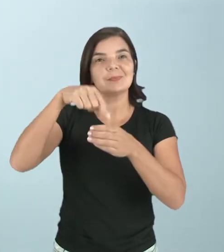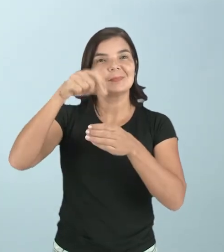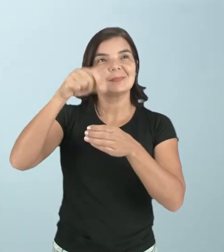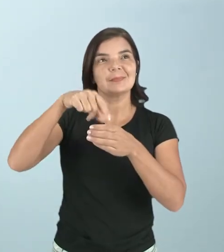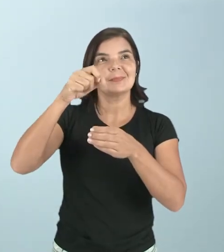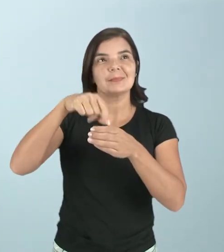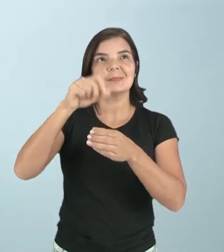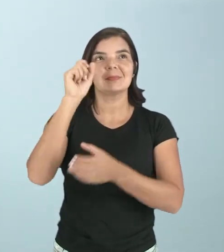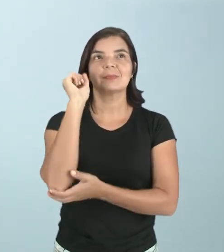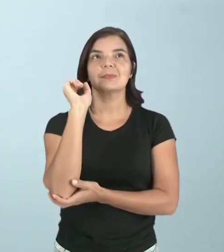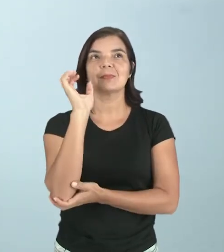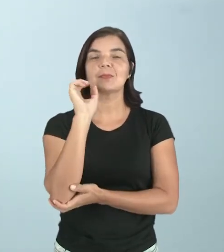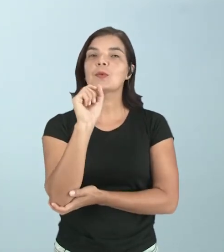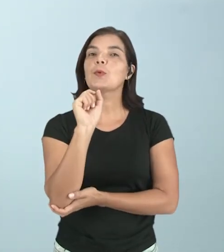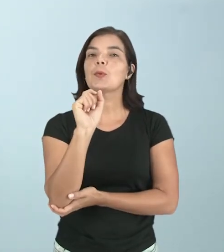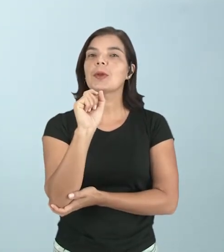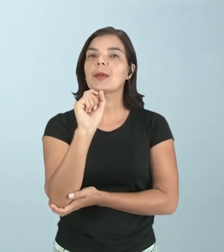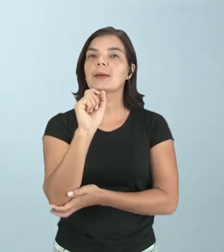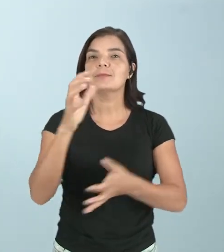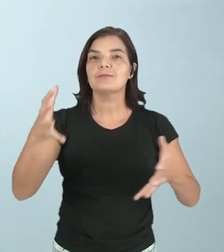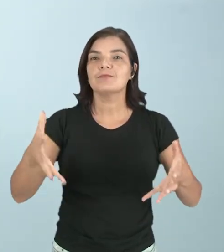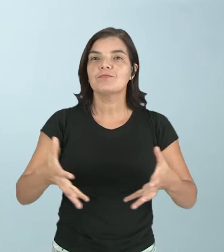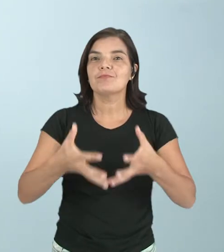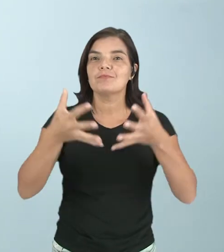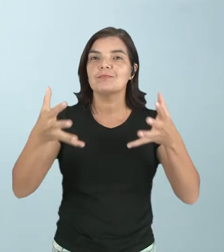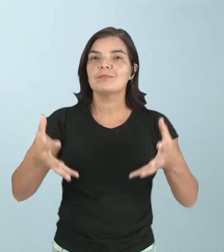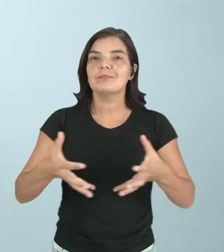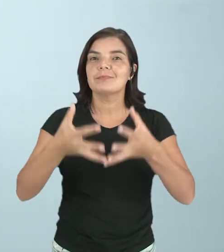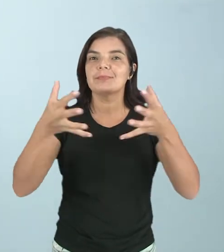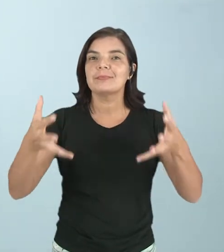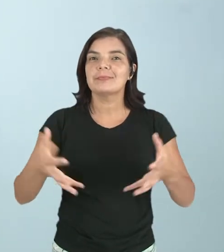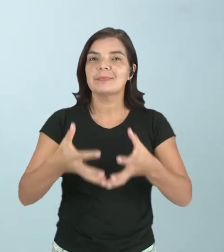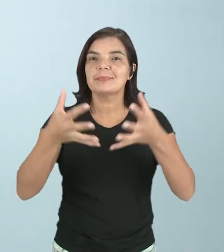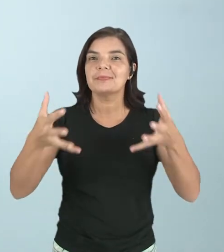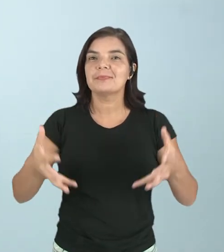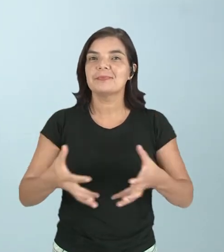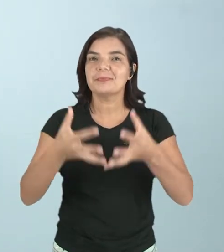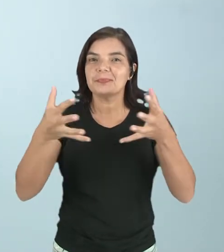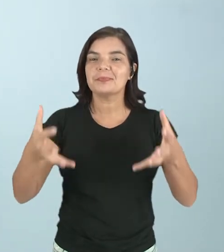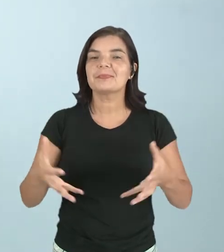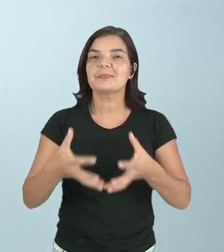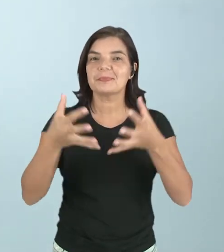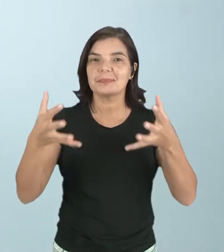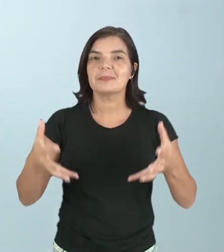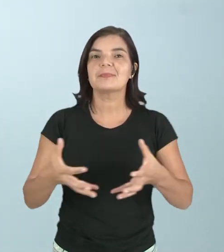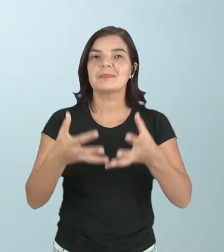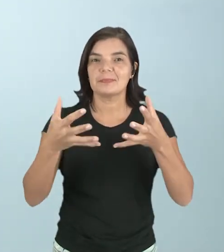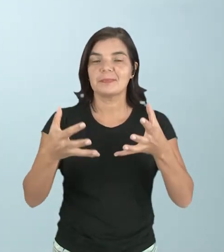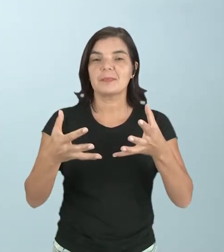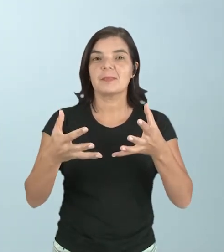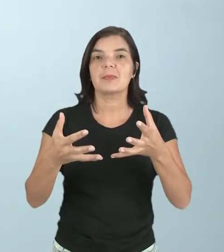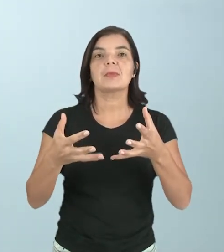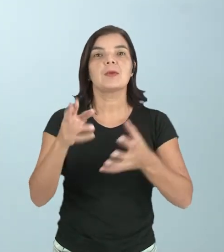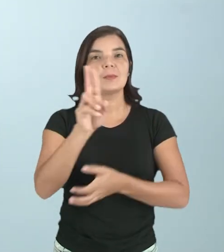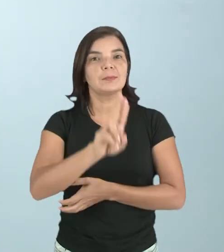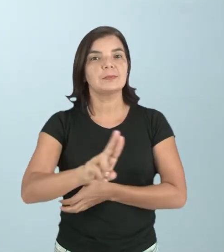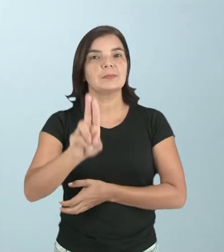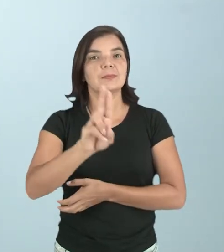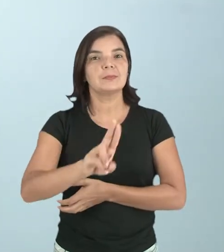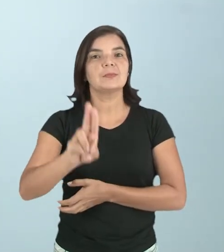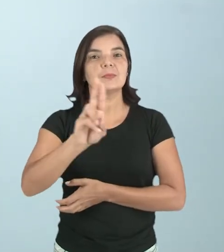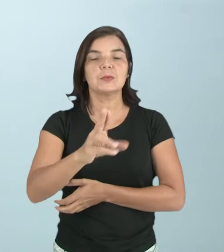casa, e é uma alface, que é muito usado na